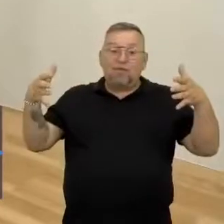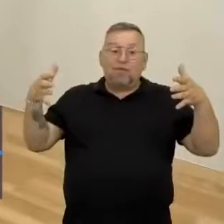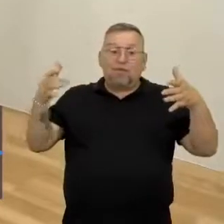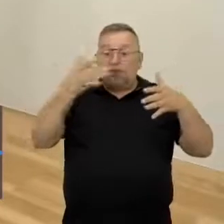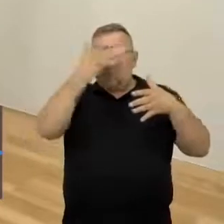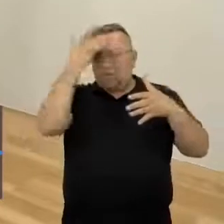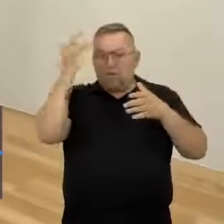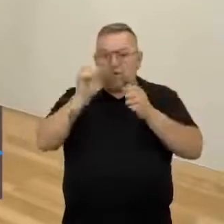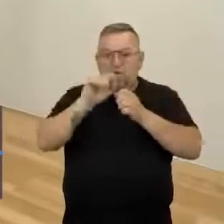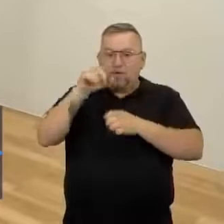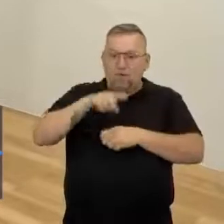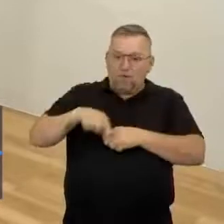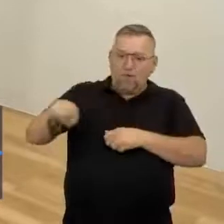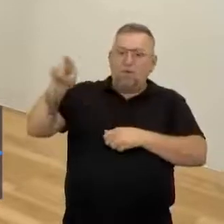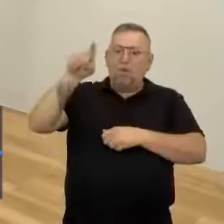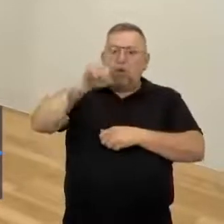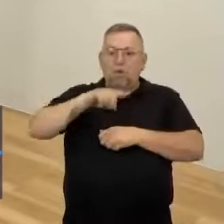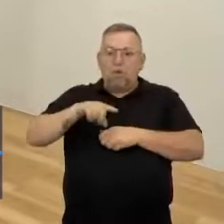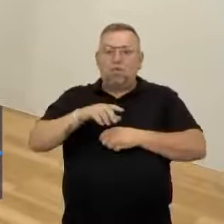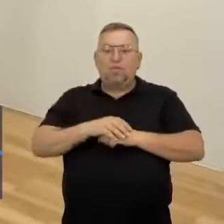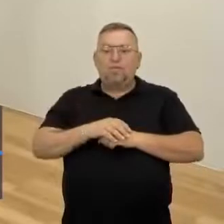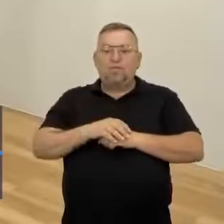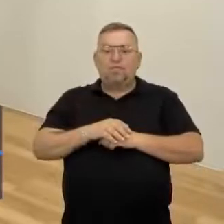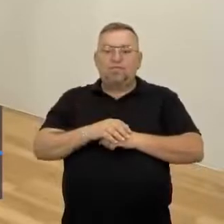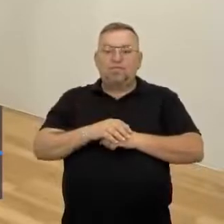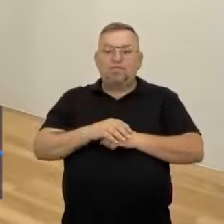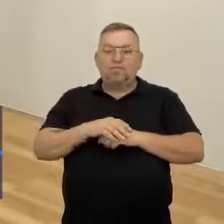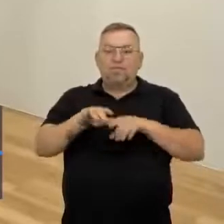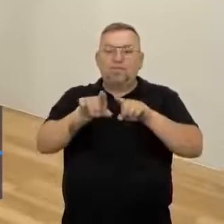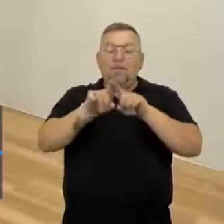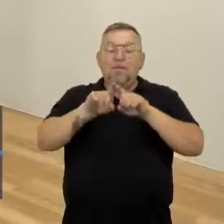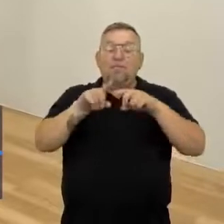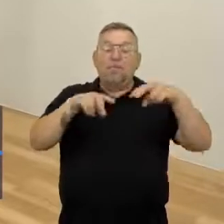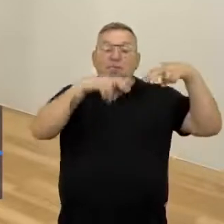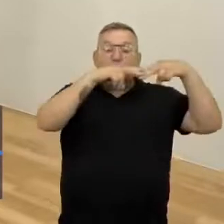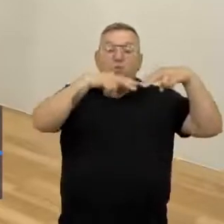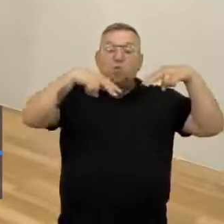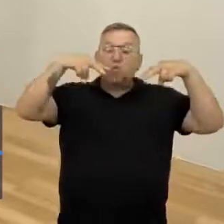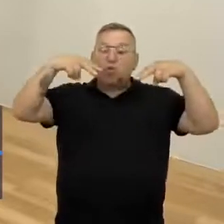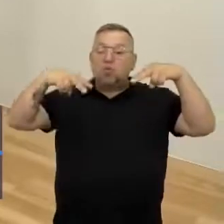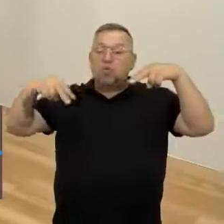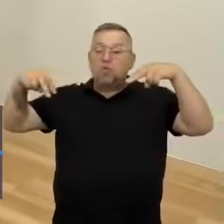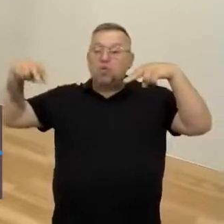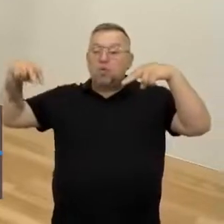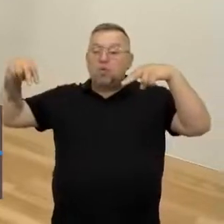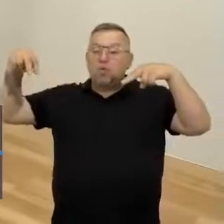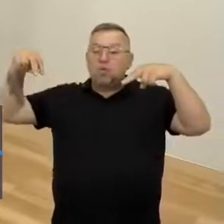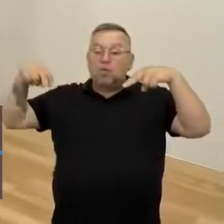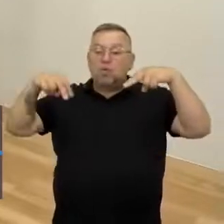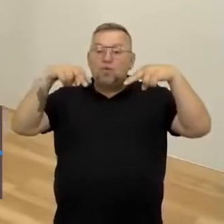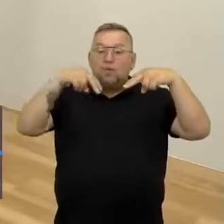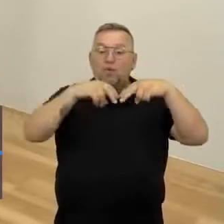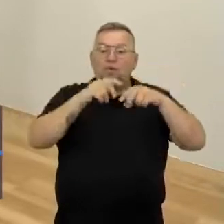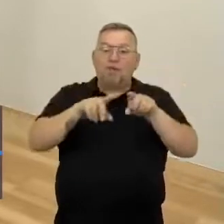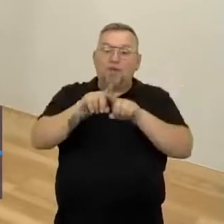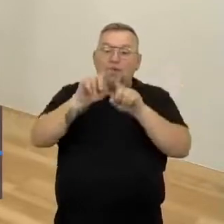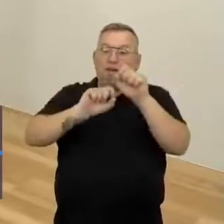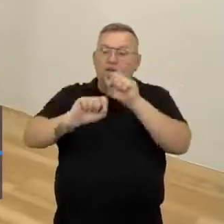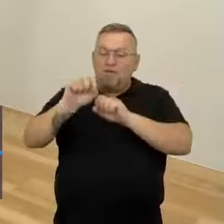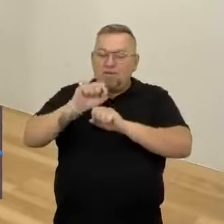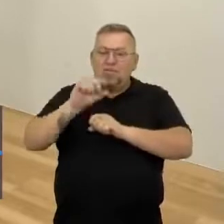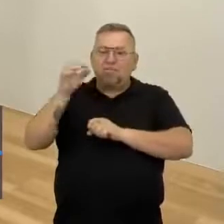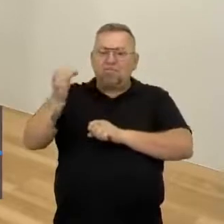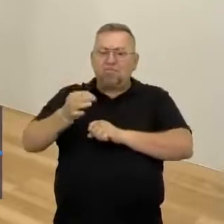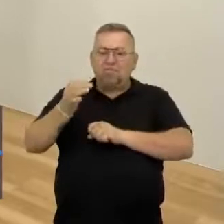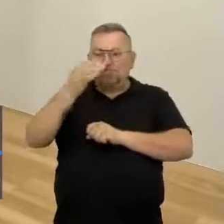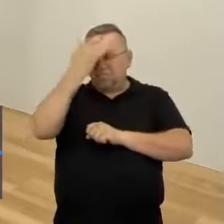o globo. O cara que estava na bilheteria. Isso. Às vezes eles faziam umas trocas, assim, de funções. Acho que às vezes não. Acho que deve ser bem frequente